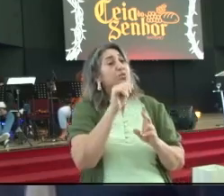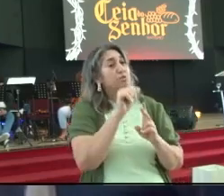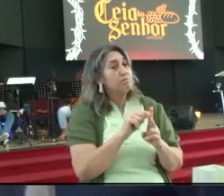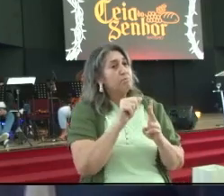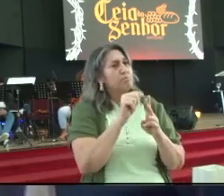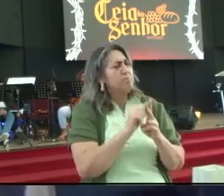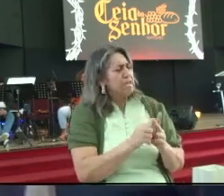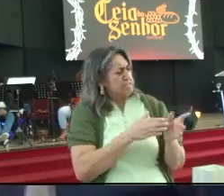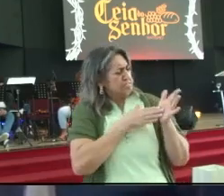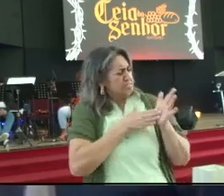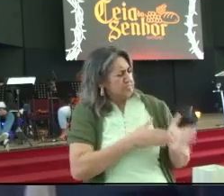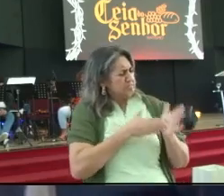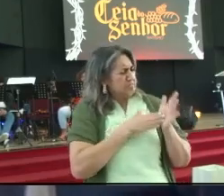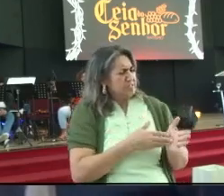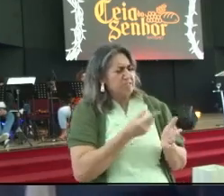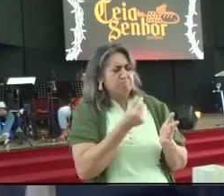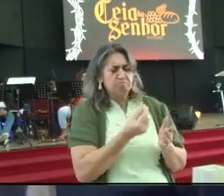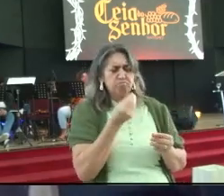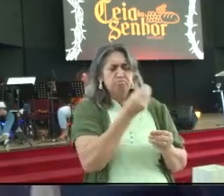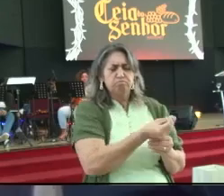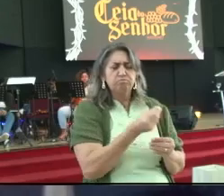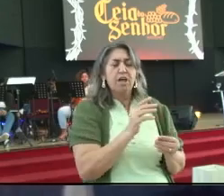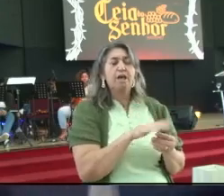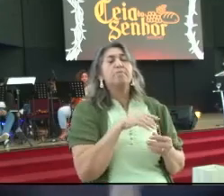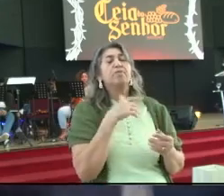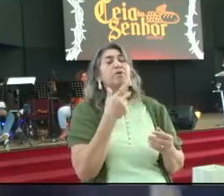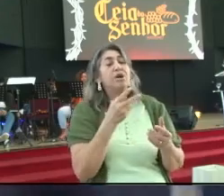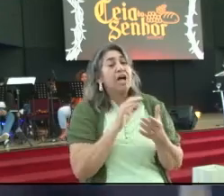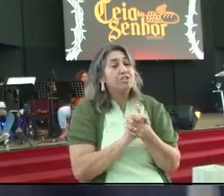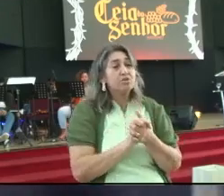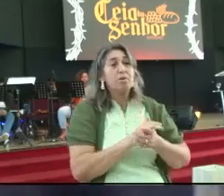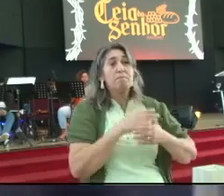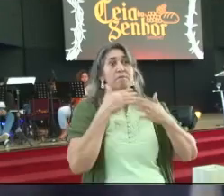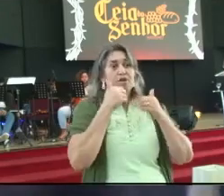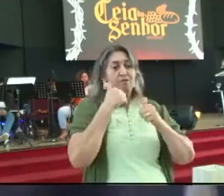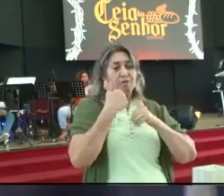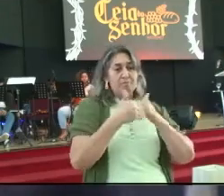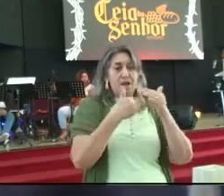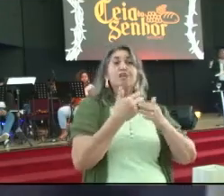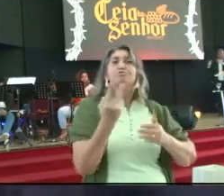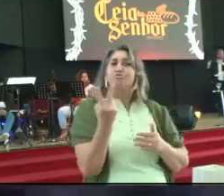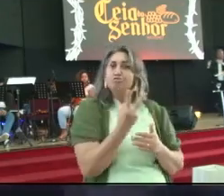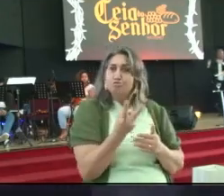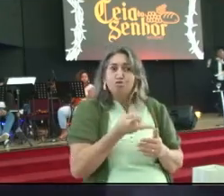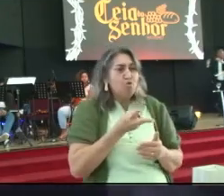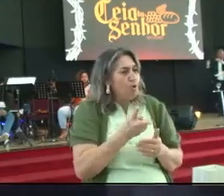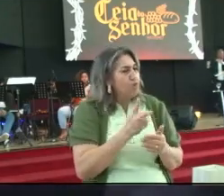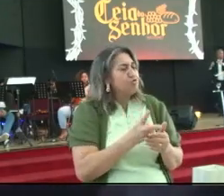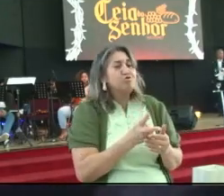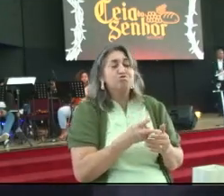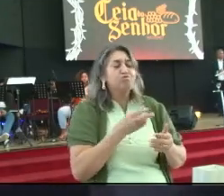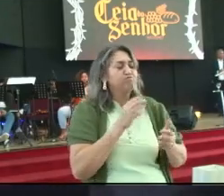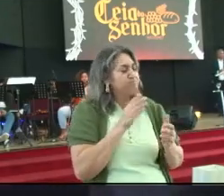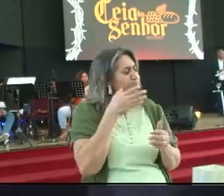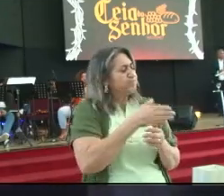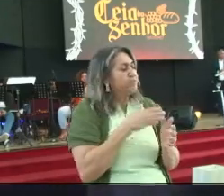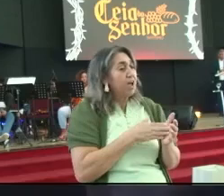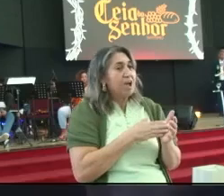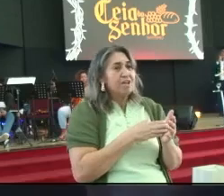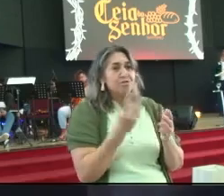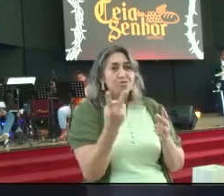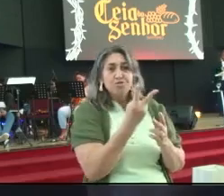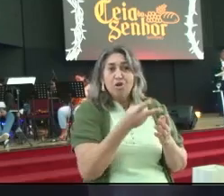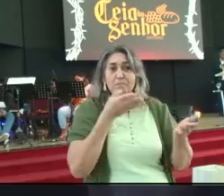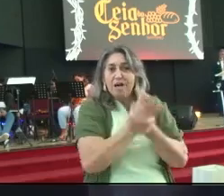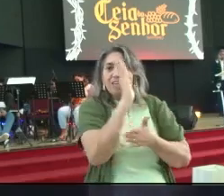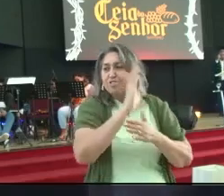Todos os meses, fidelidade. Melhorou um pouquinho de emprego, Sérgio e Raquel passaram no concurso do Banco do